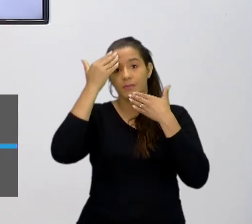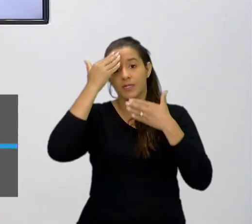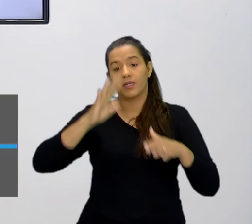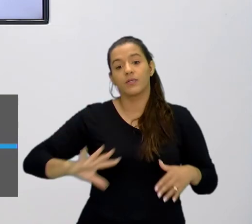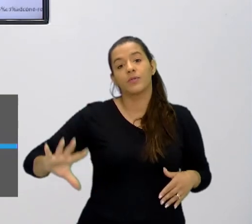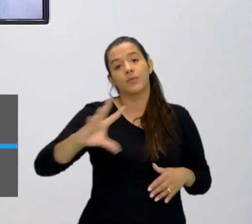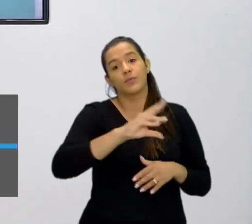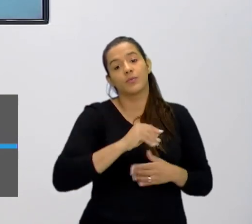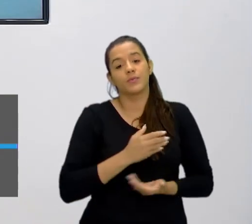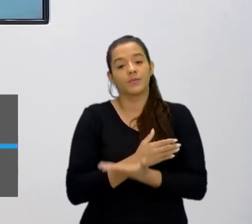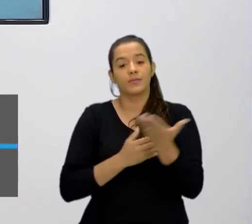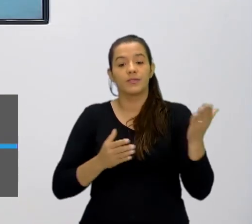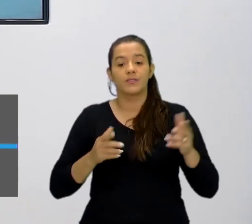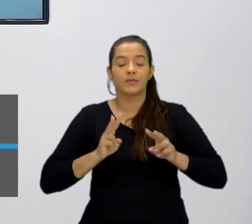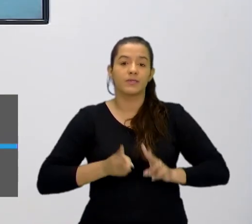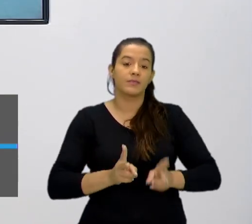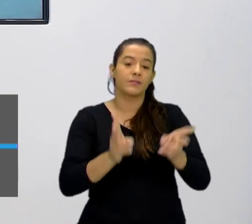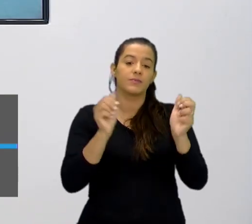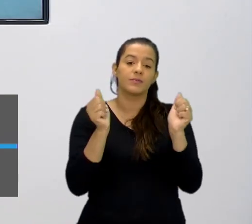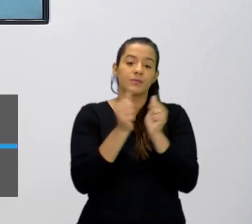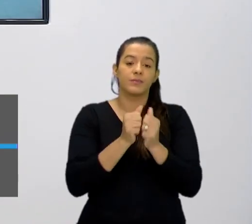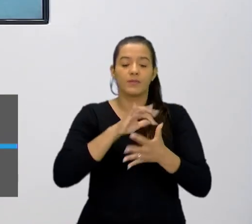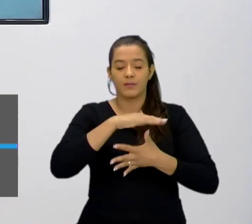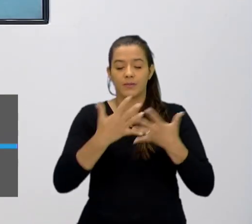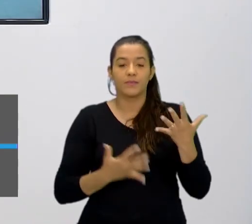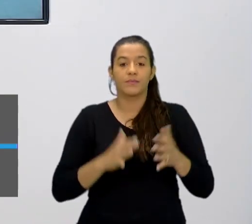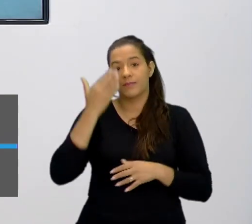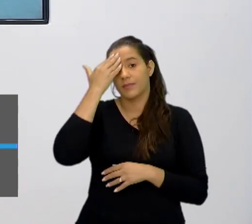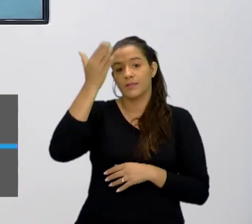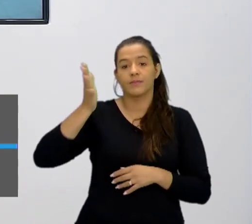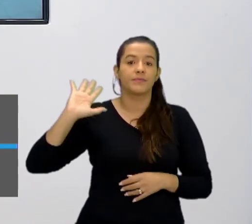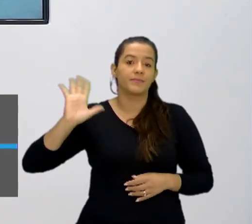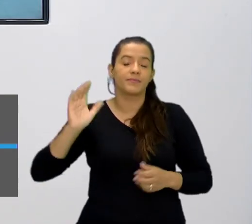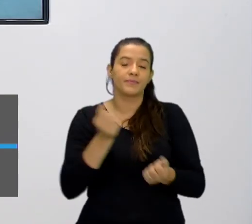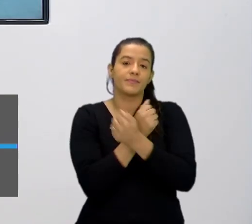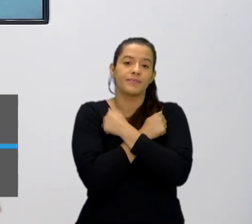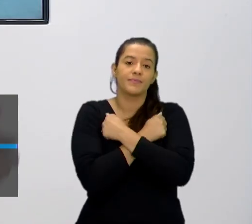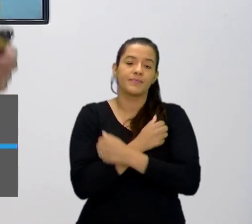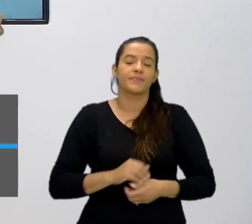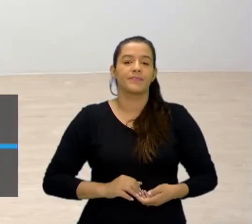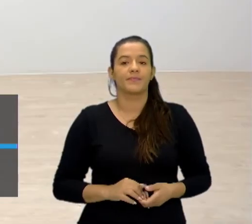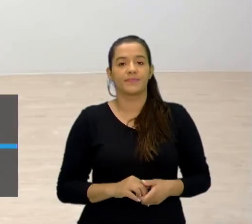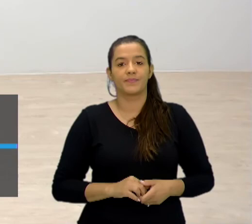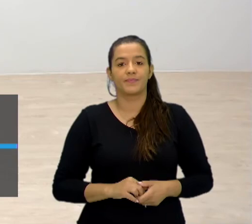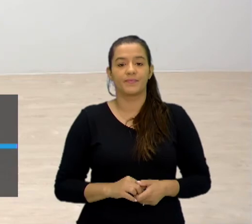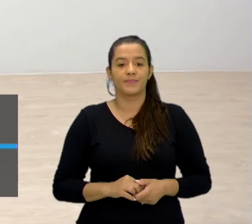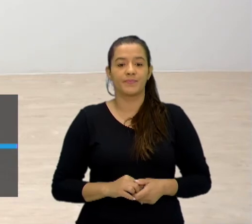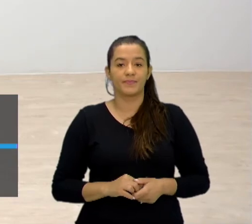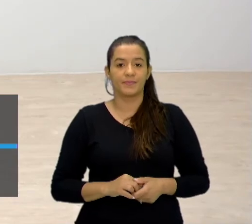produção, é sempre muito bom trabalhar com todos vocês. Pessoal das Libras, valeu, um abraço e até a próxima aula.